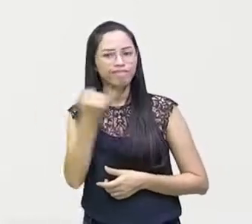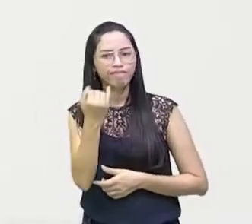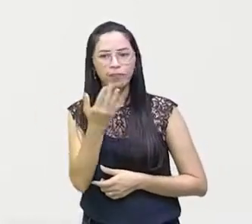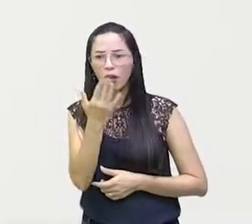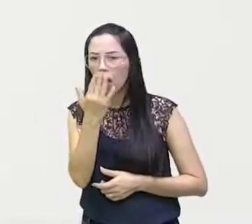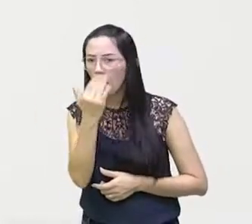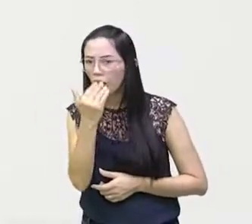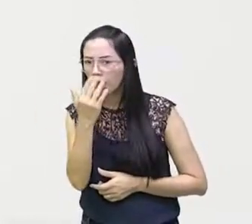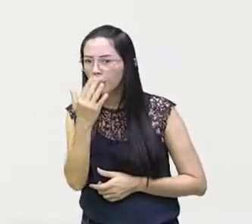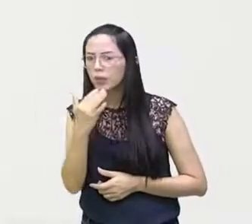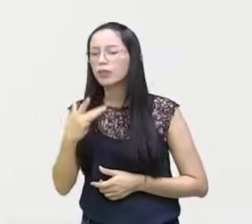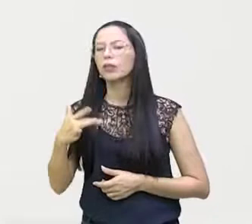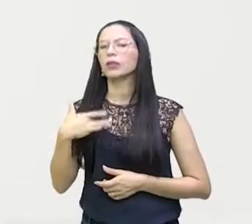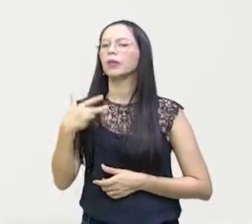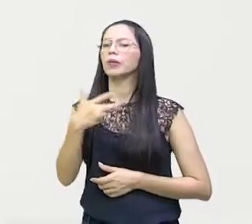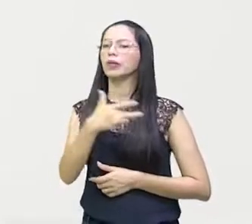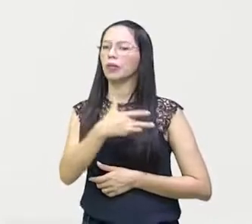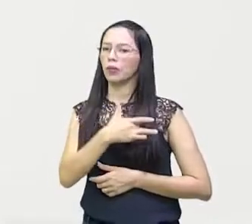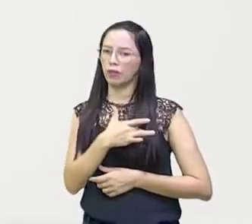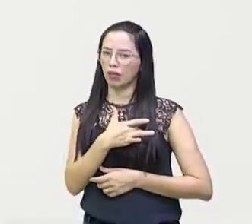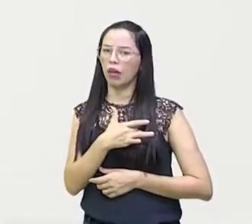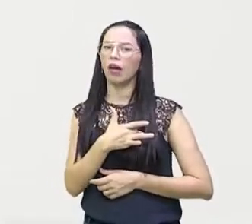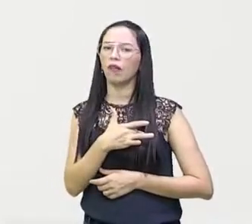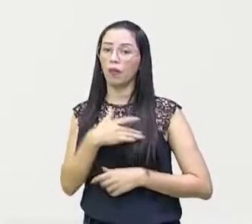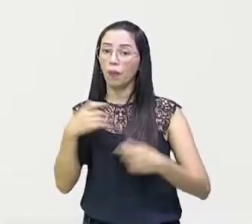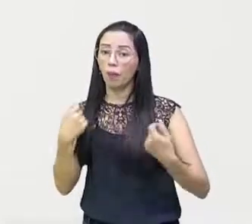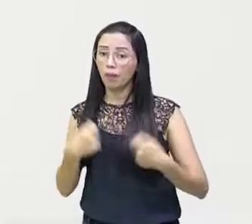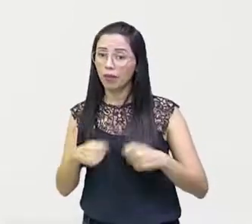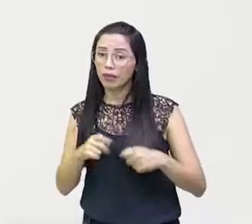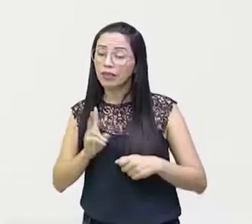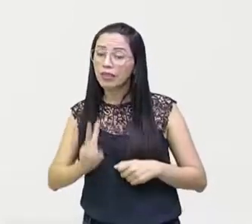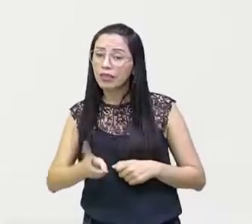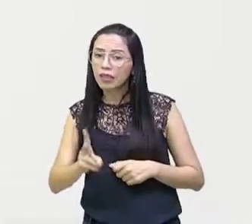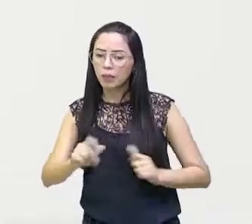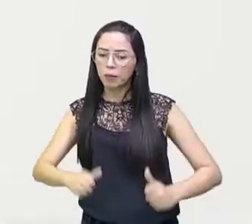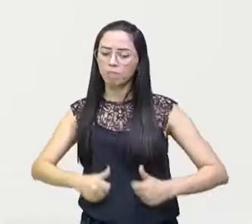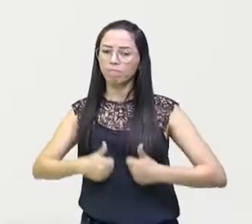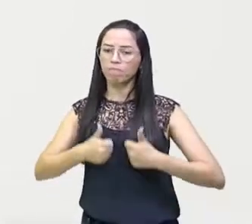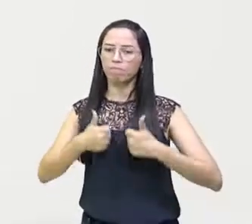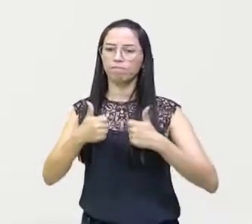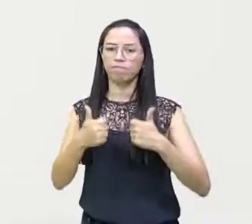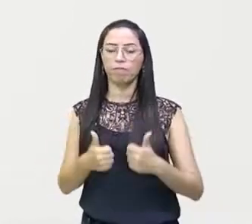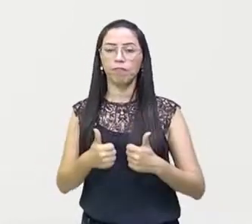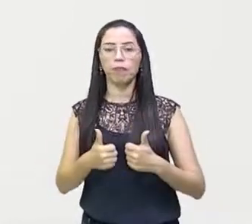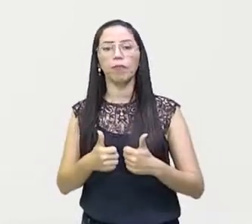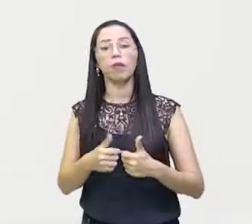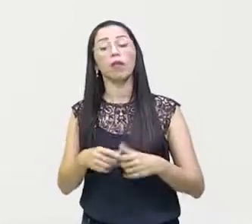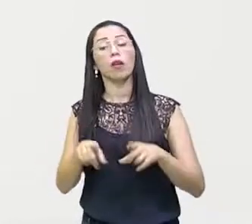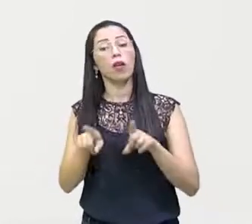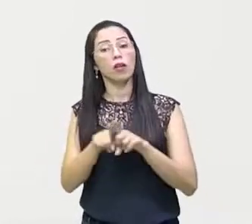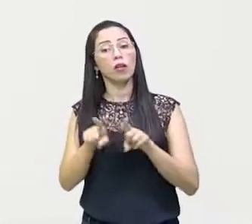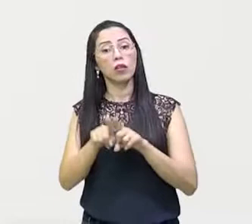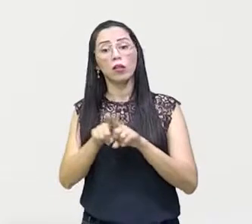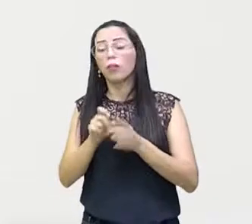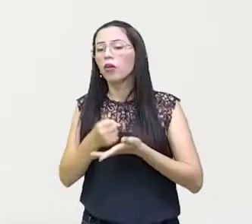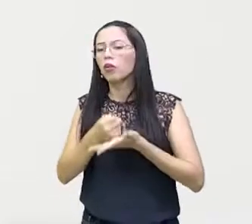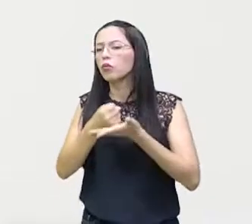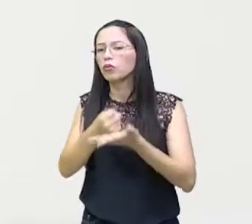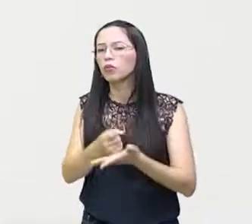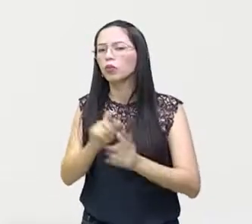esse sistema seja sempre efetivo, né? Para que a gente não fique doente. E ele auxilia também, ele ajuda aí na circulação,